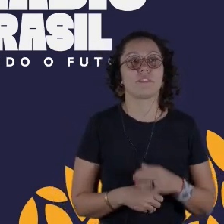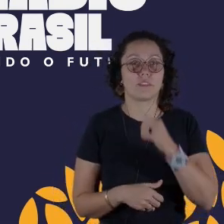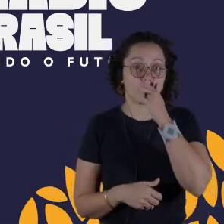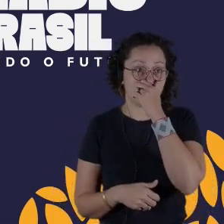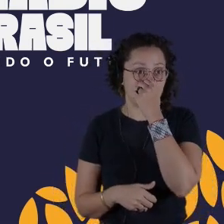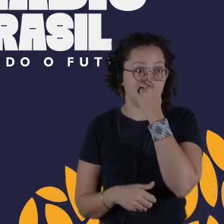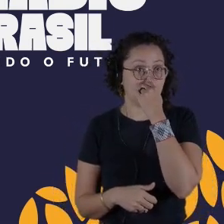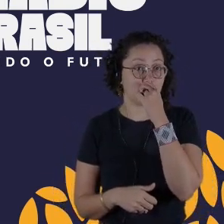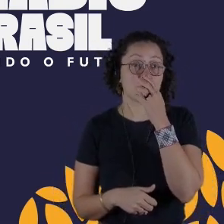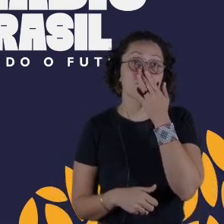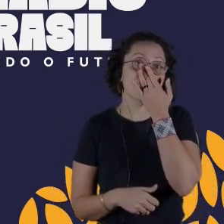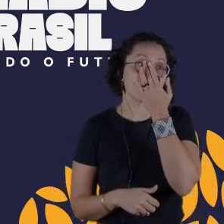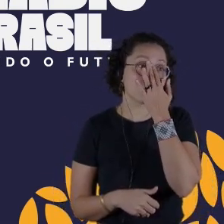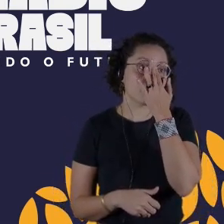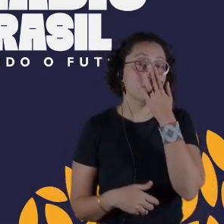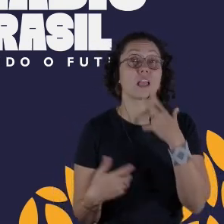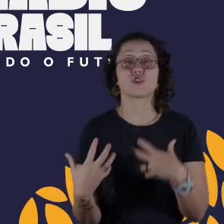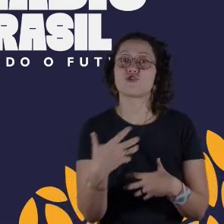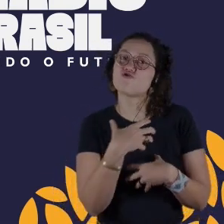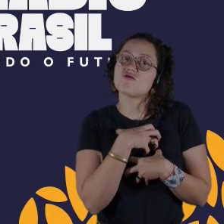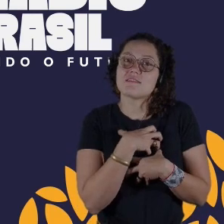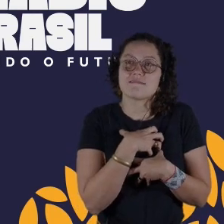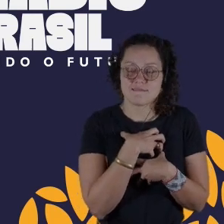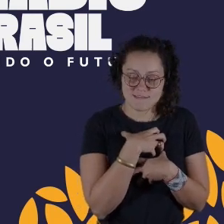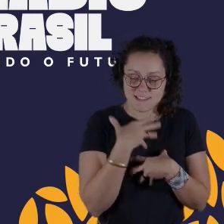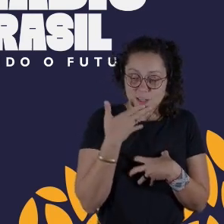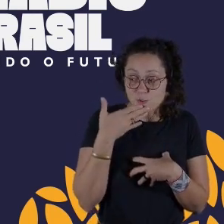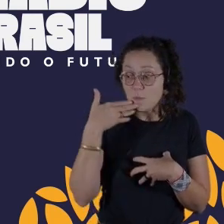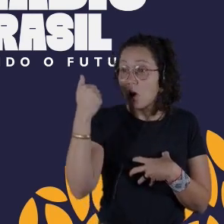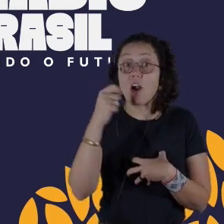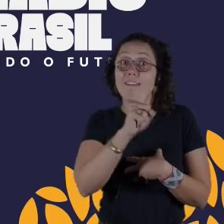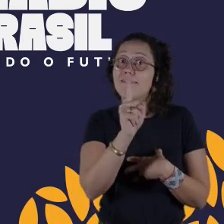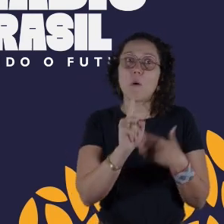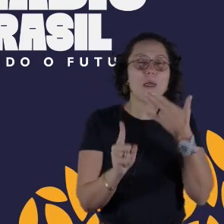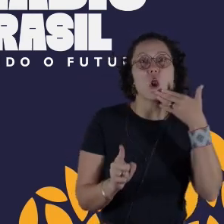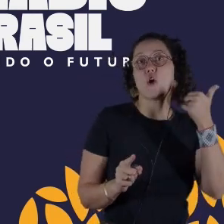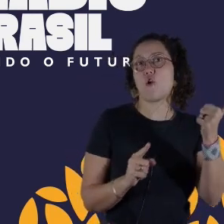e nos faz sentir melhor sem estar melhor.